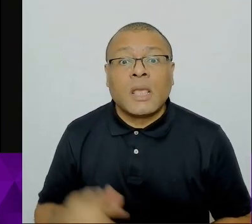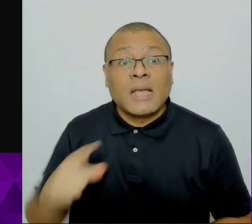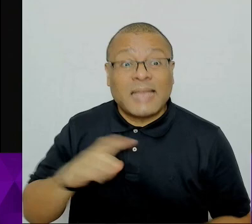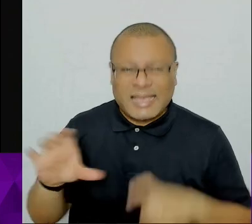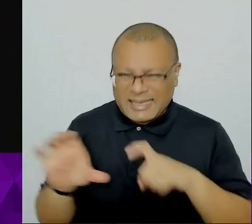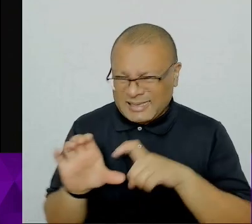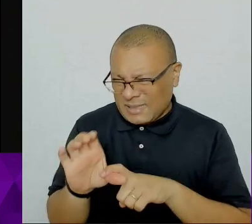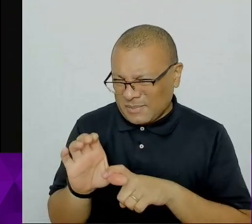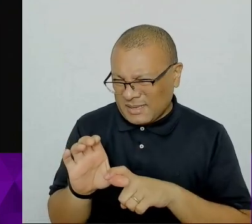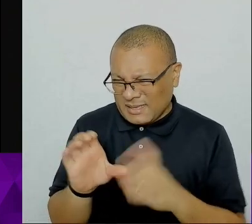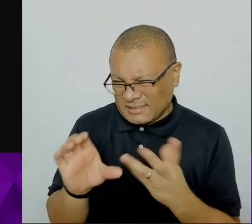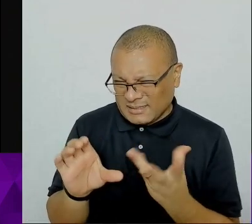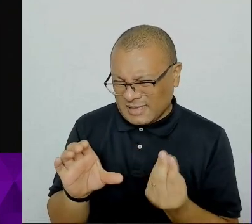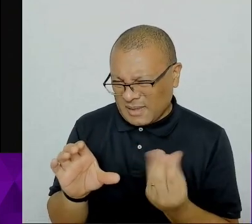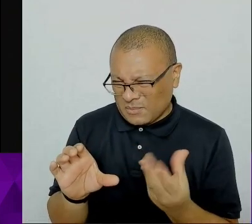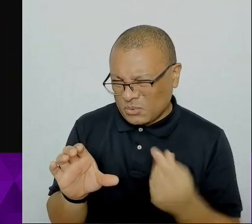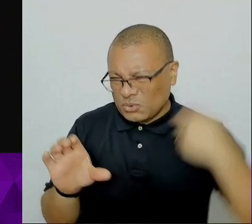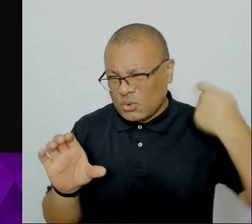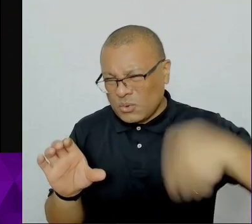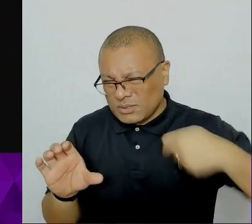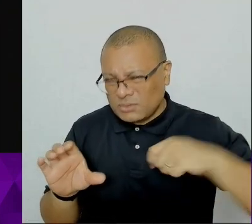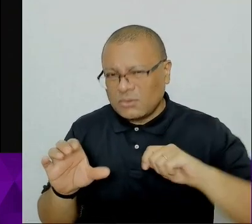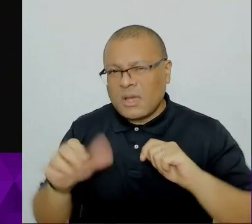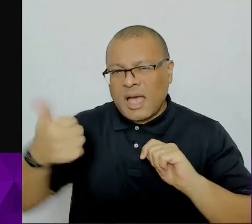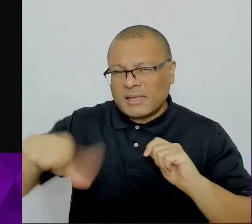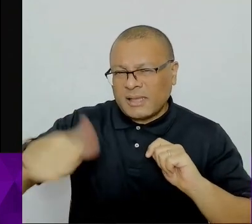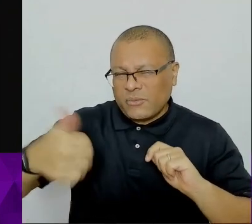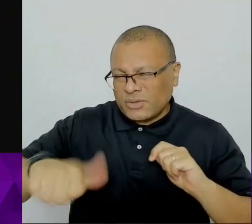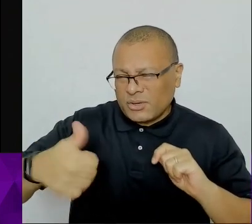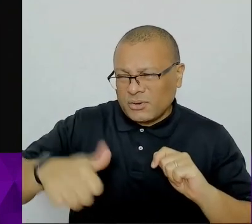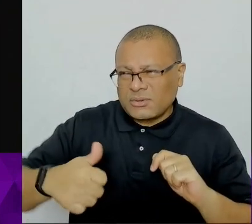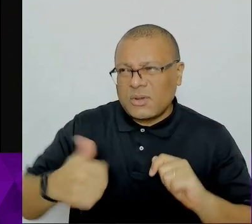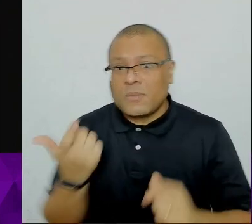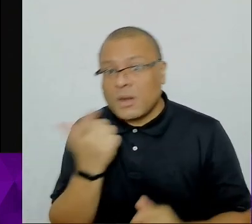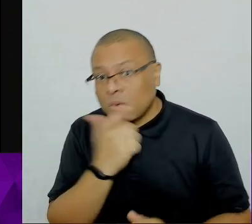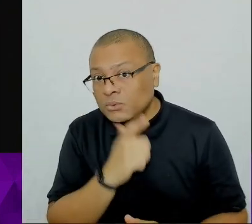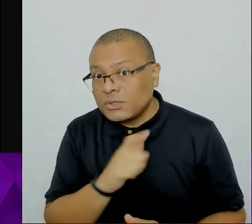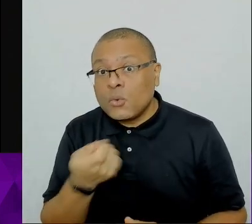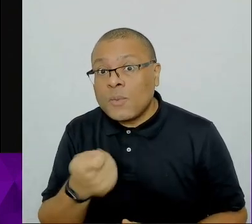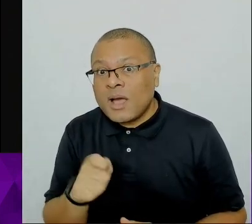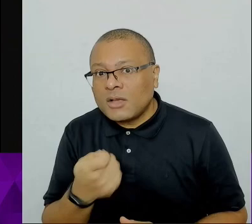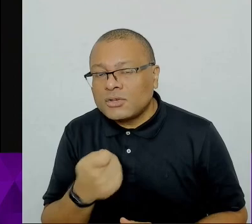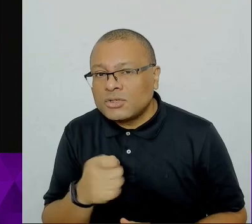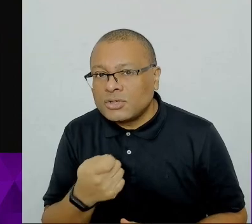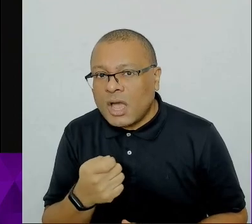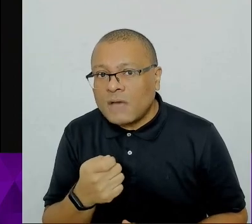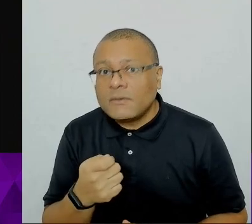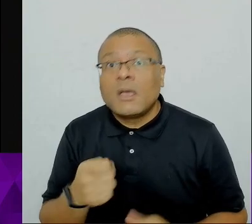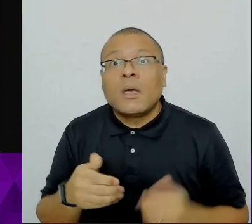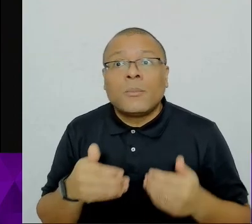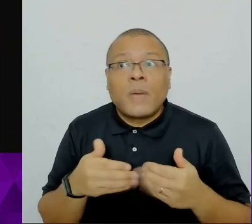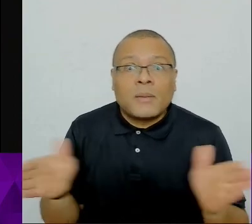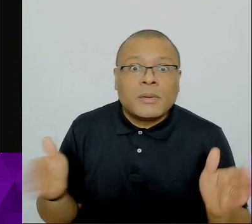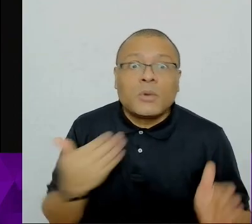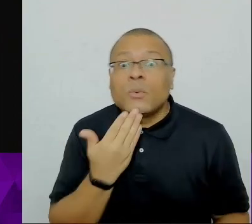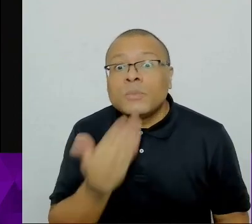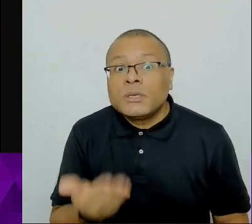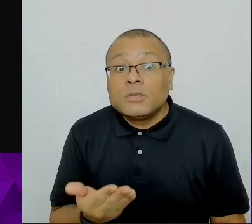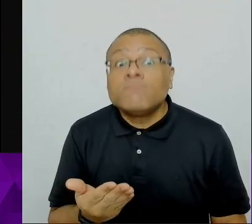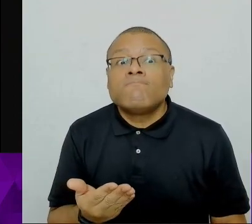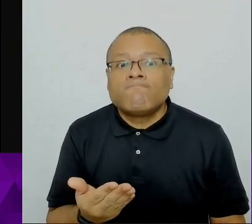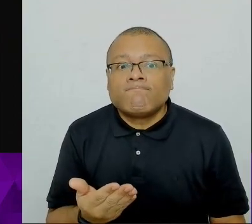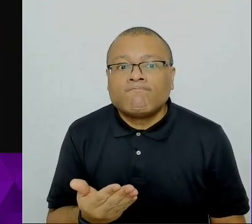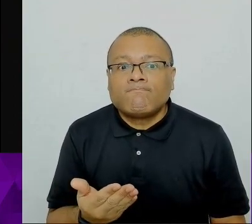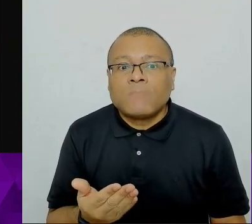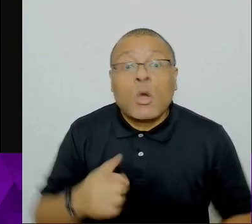para rodar, por exemplo, eu preciso fazer uma autenticação com um terceiro para pegar uma chave de API para poder logar na minha API e fazer uma request. O tempo